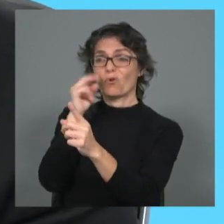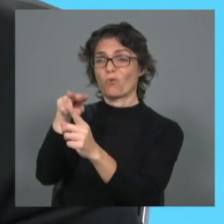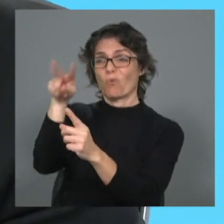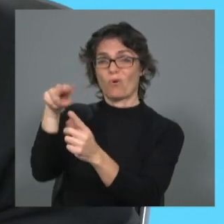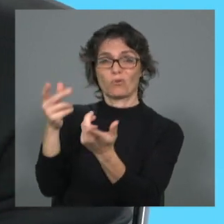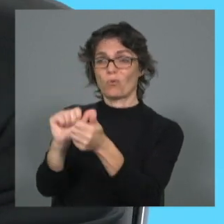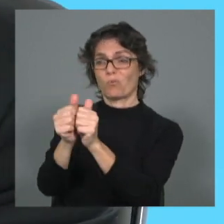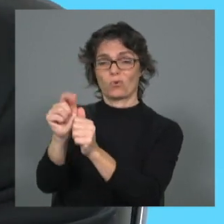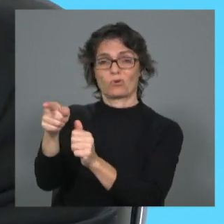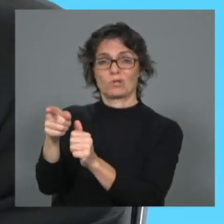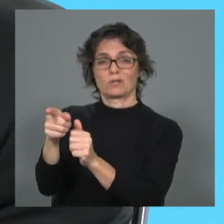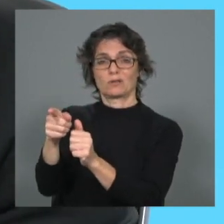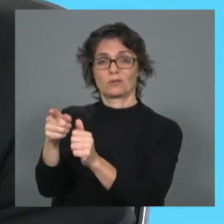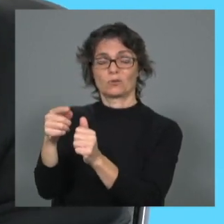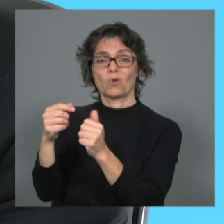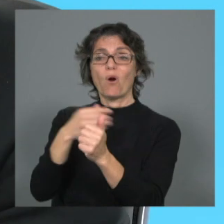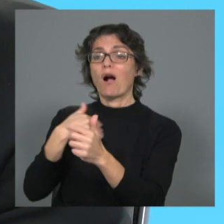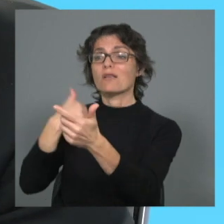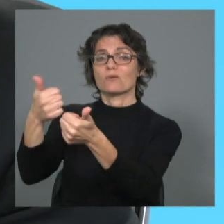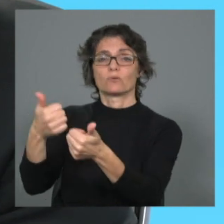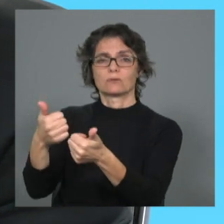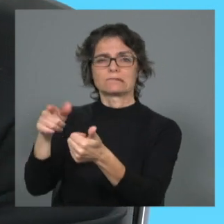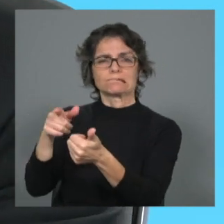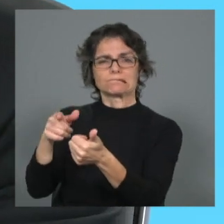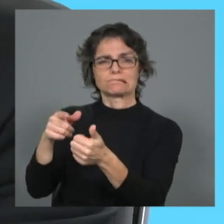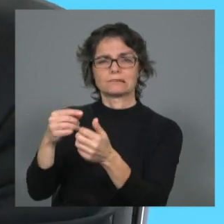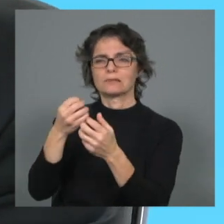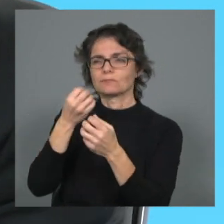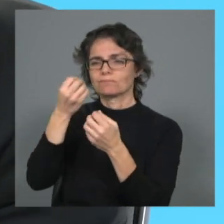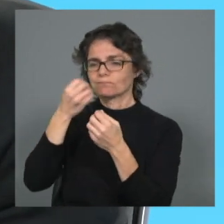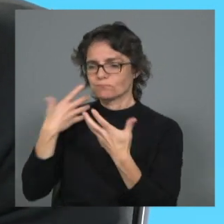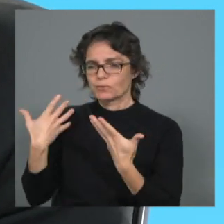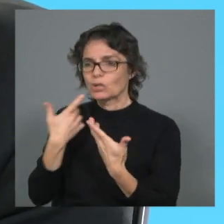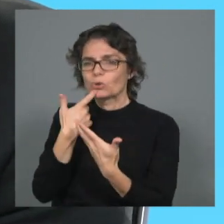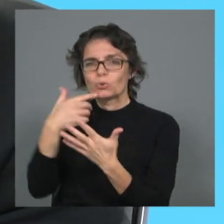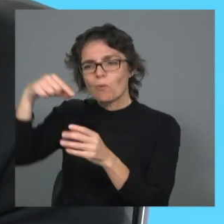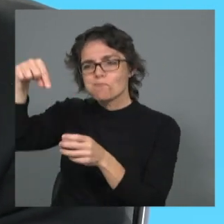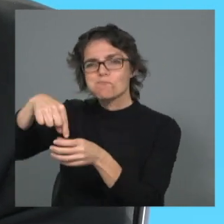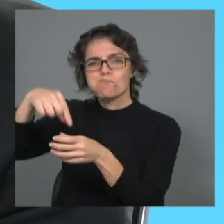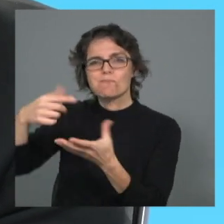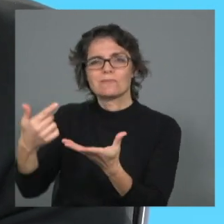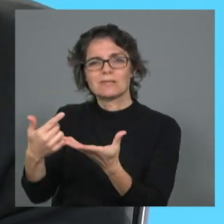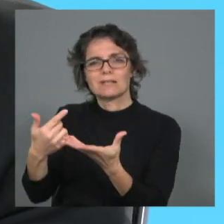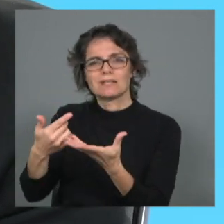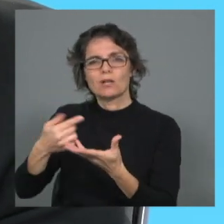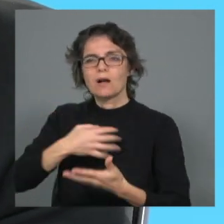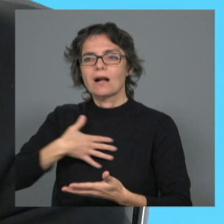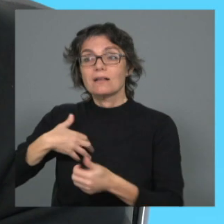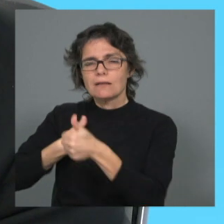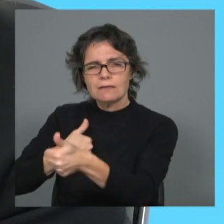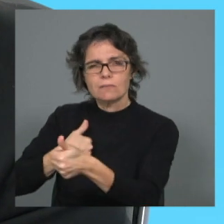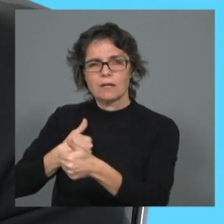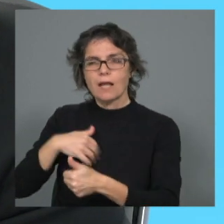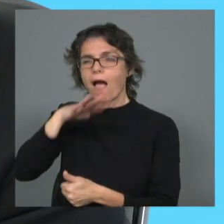humana, o seu estado de espírito, a sua relação com a sua família, a sua relação com o grupo, etc. E essa é uma